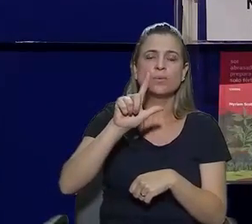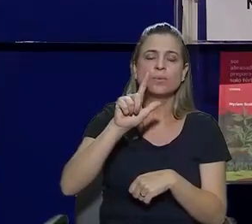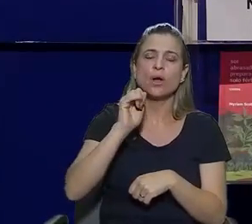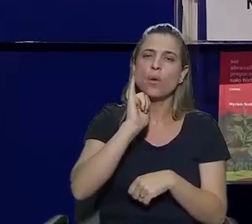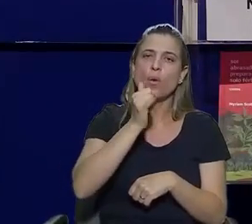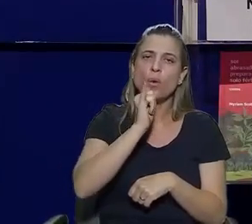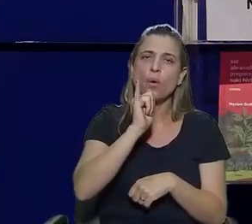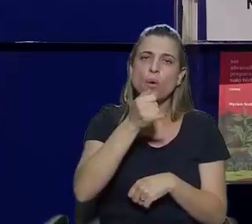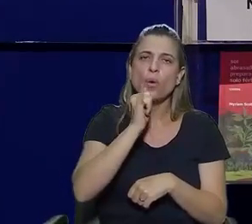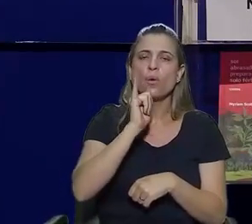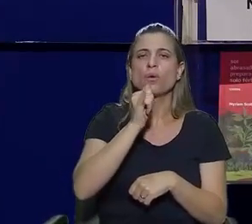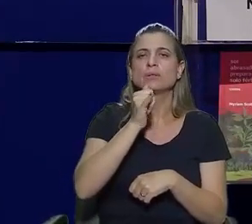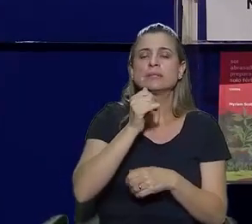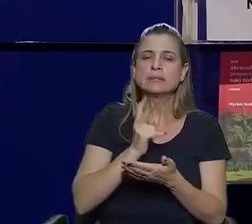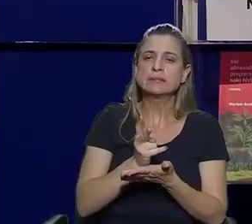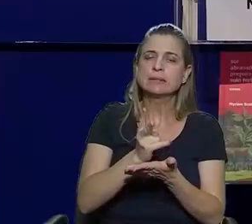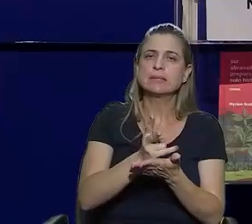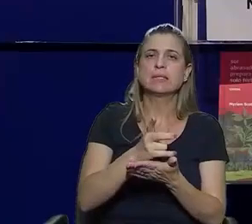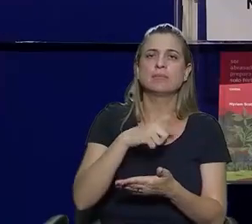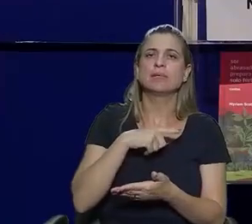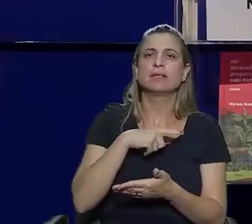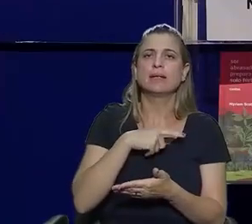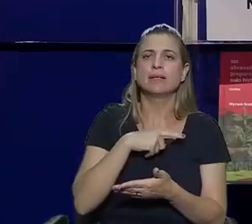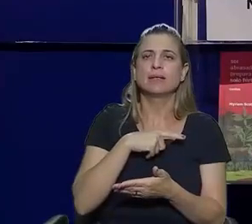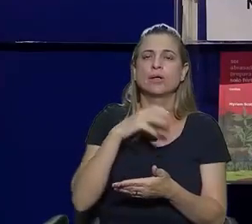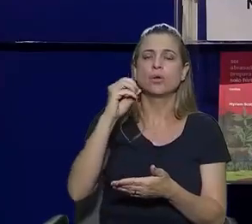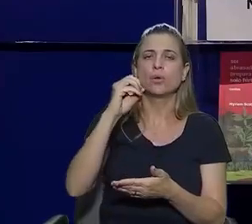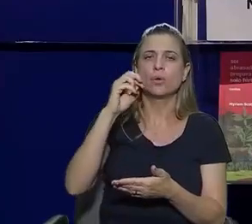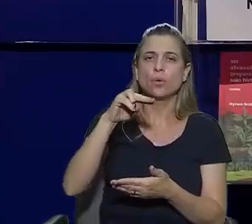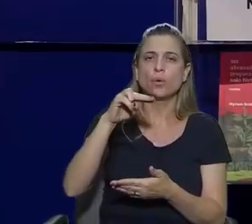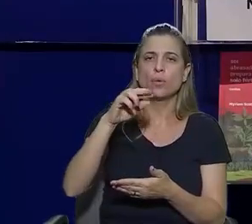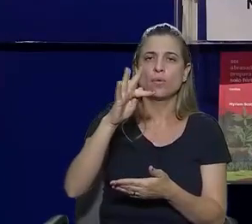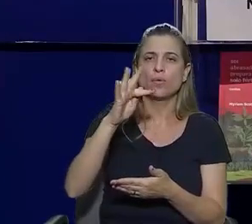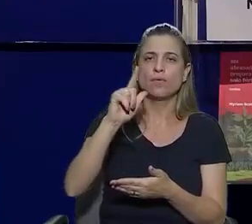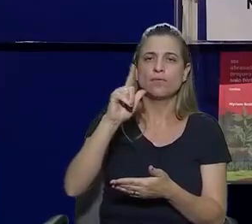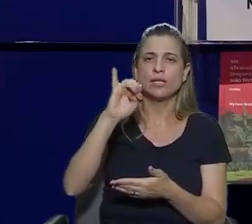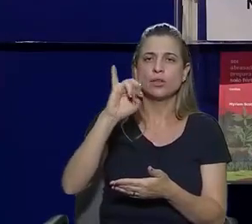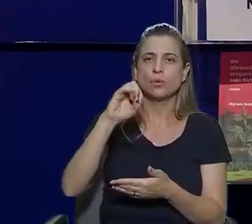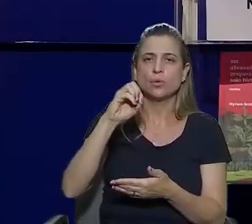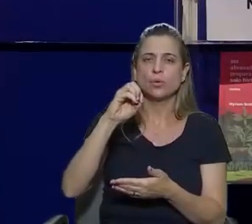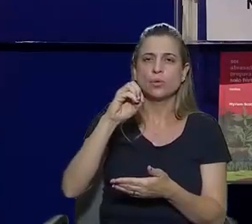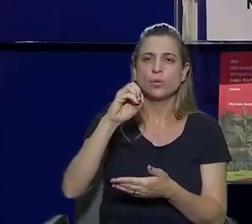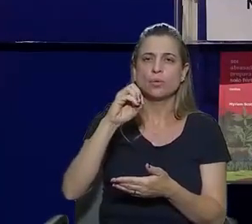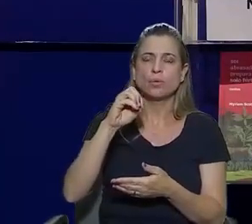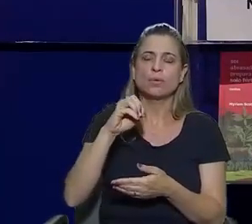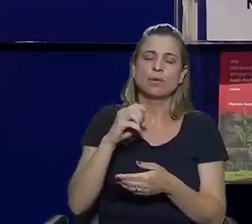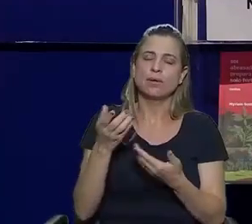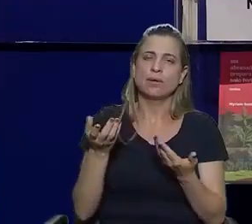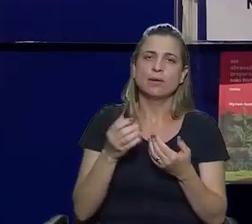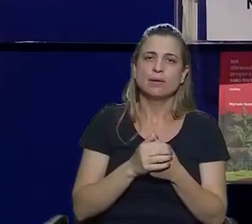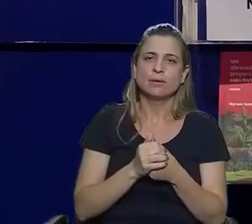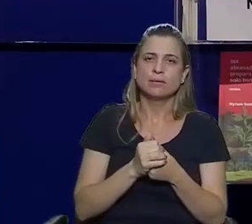histórias, né? A prosa, ela sempre tem conflito. Se não tiver conflito, o conflito é um desacordo, uma disjunção, não é nada